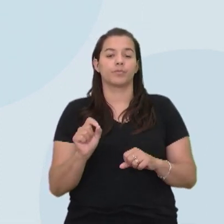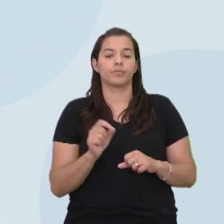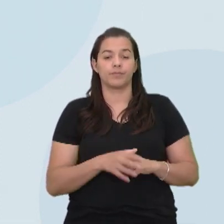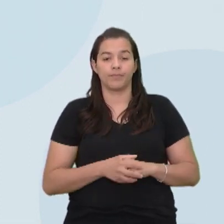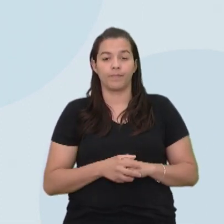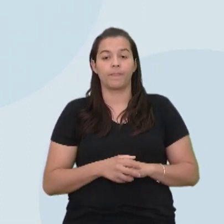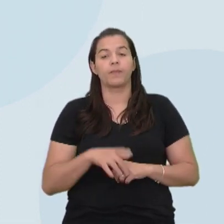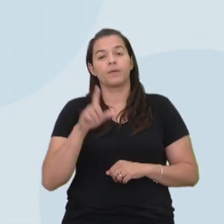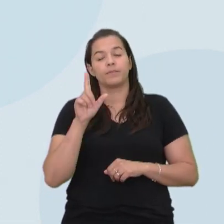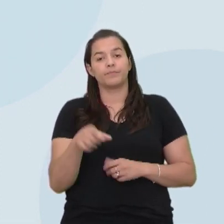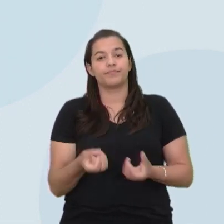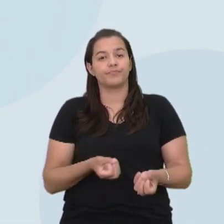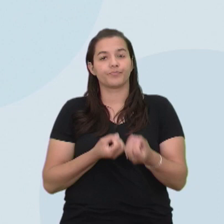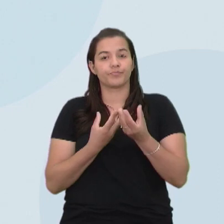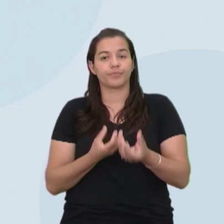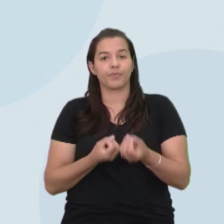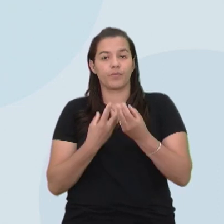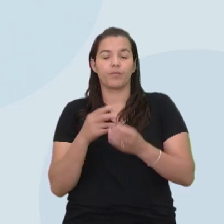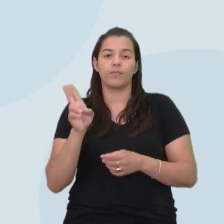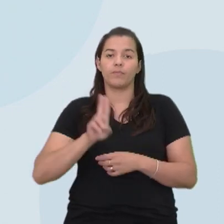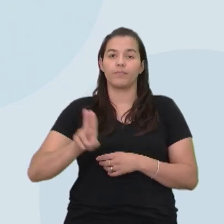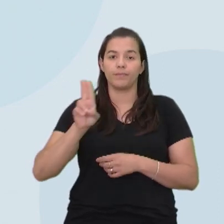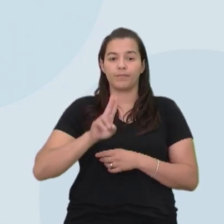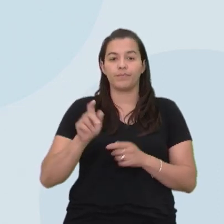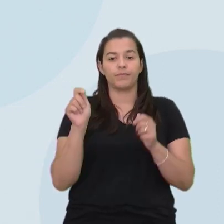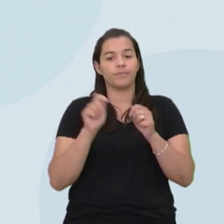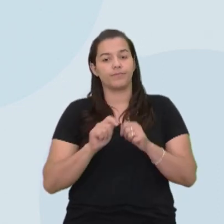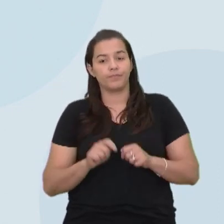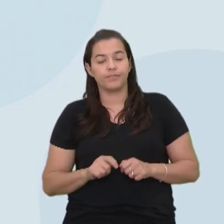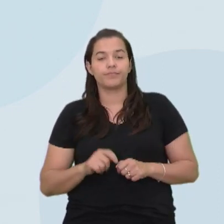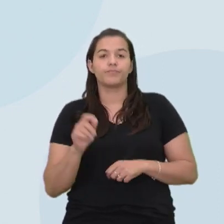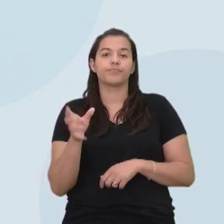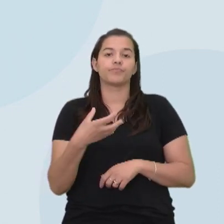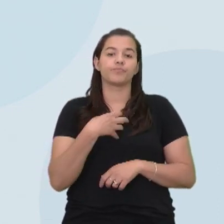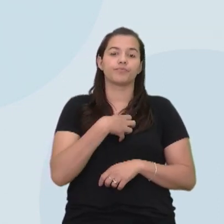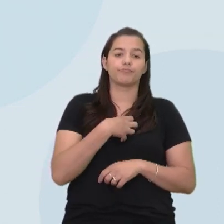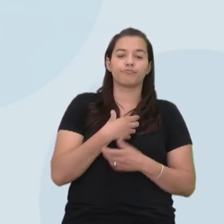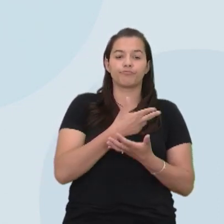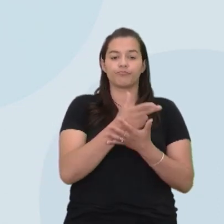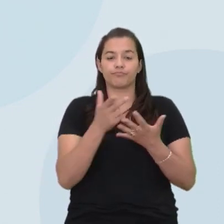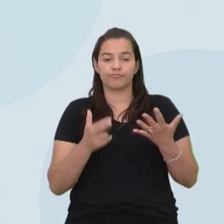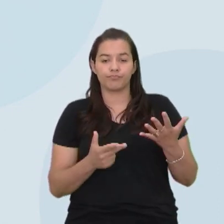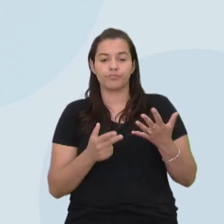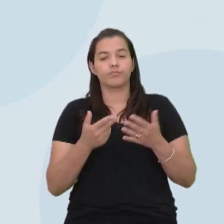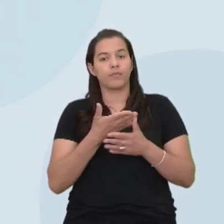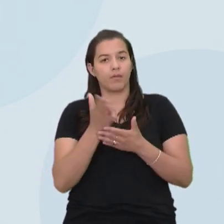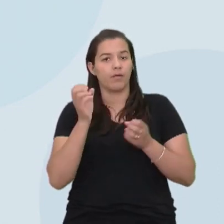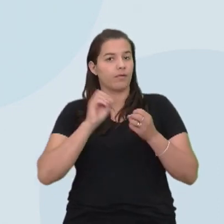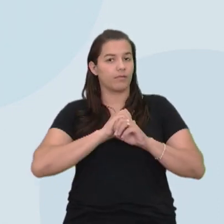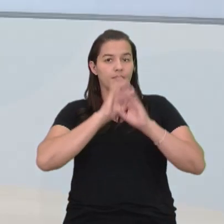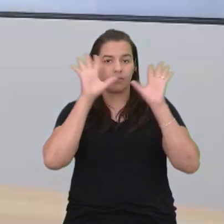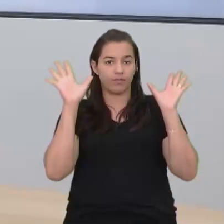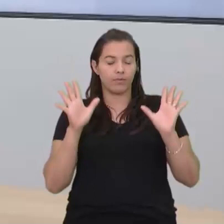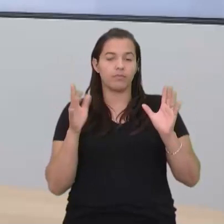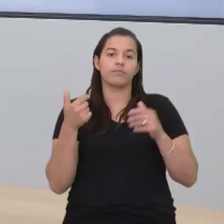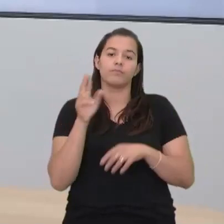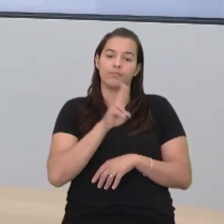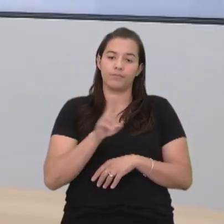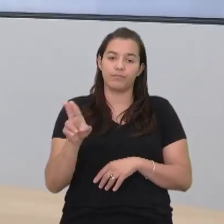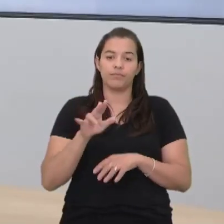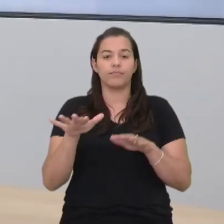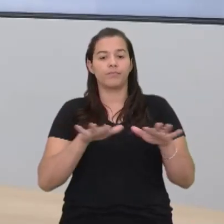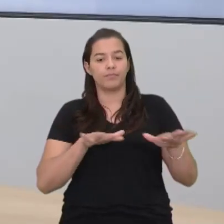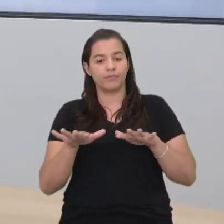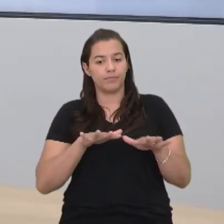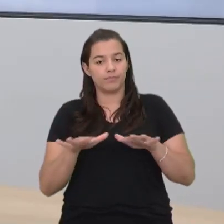são códigos utilizados para realizar algum tipo de movimento. Esse tá meio óbvio, né? Chama movimento e é